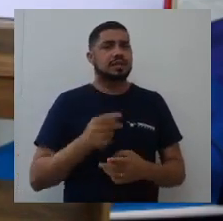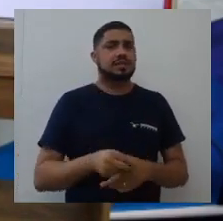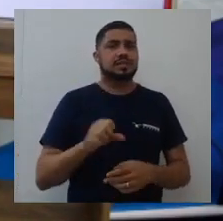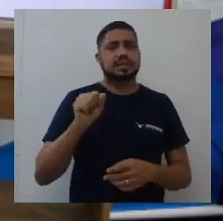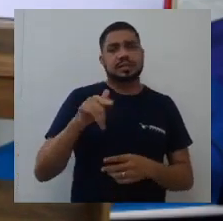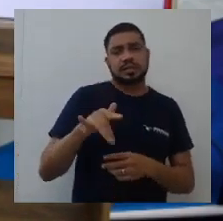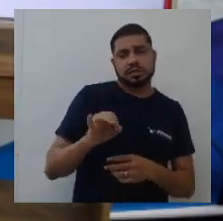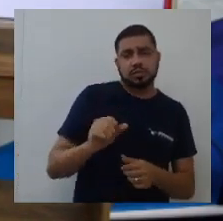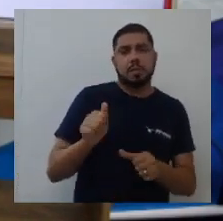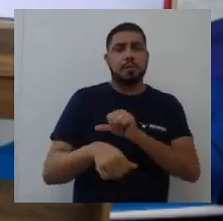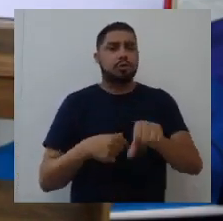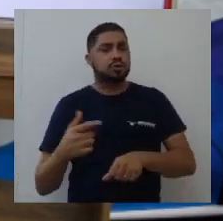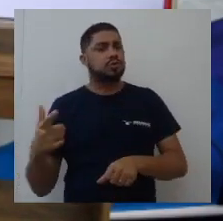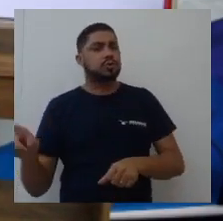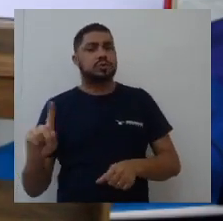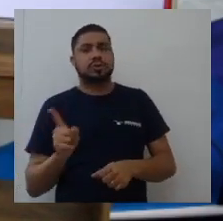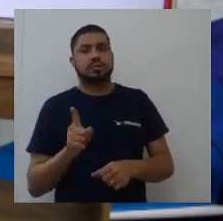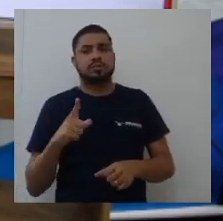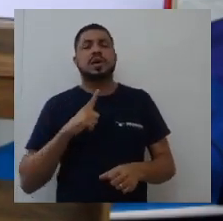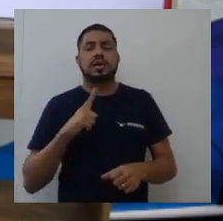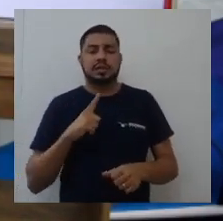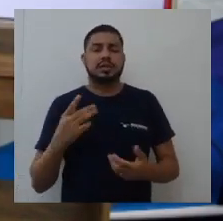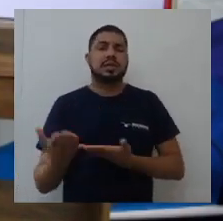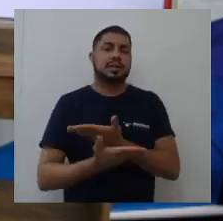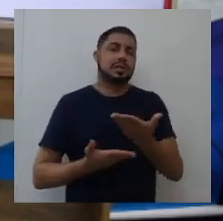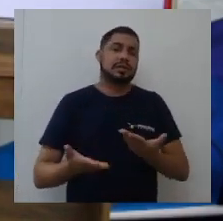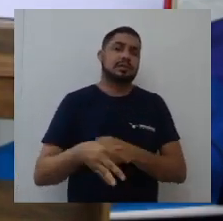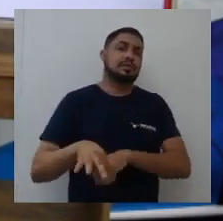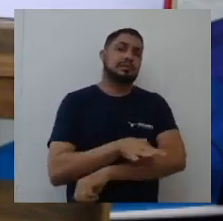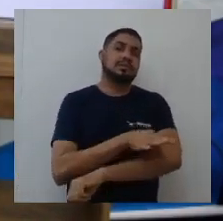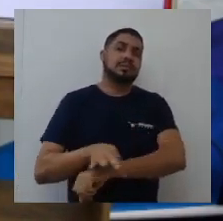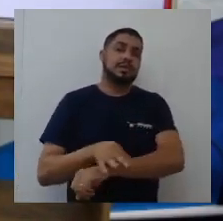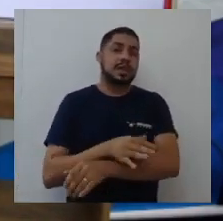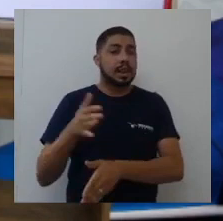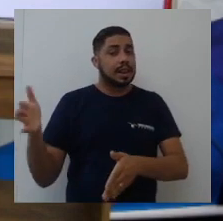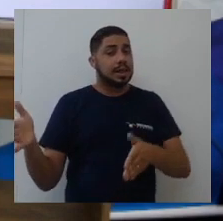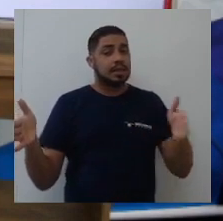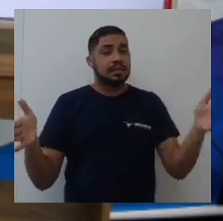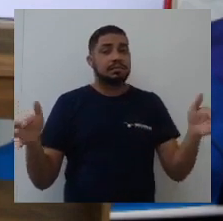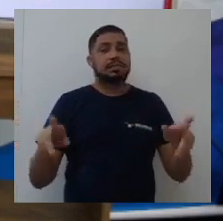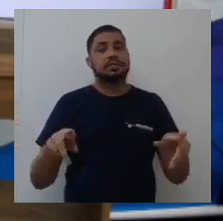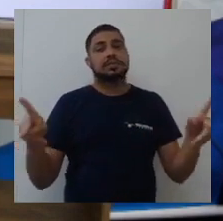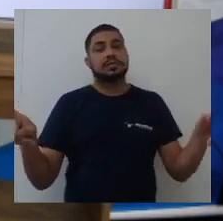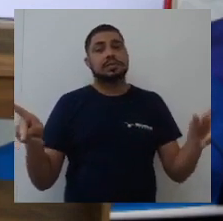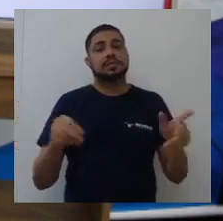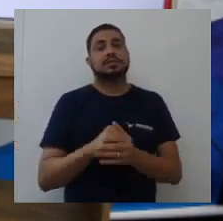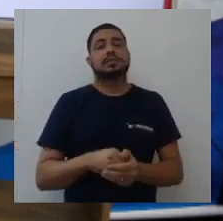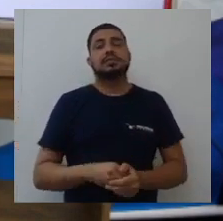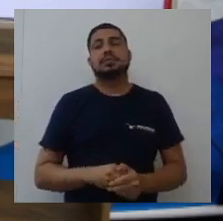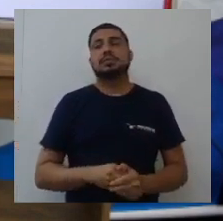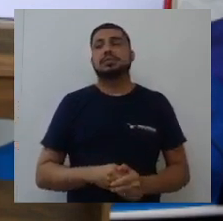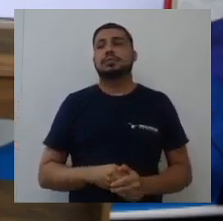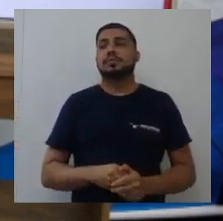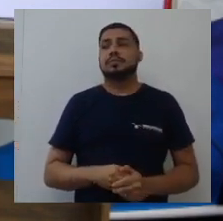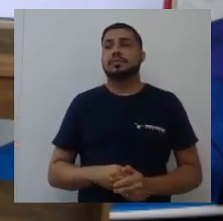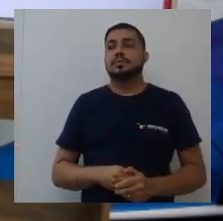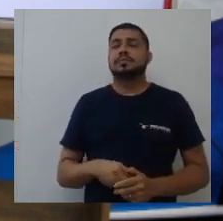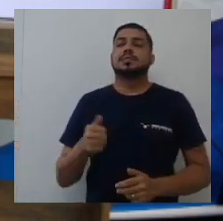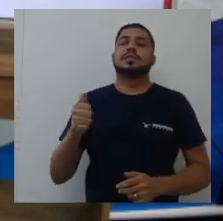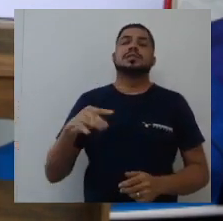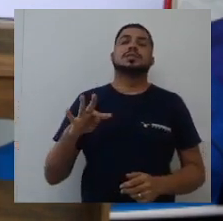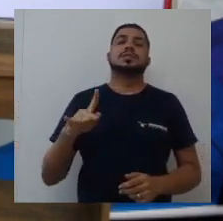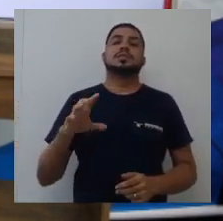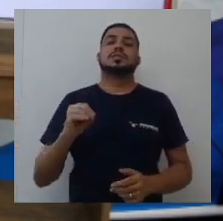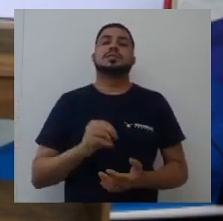seno oposto do outro não, mas eles têm relações ali com medida de lados diferentes, de catetos diferentes.